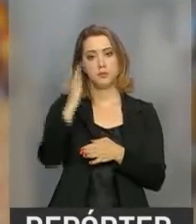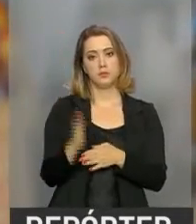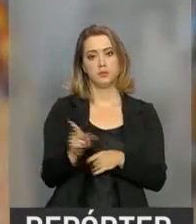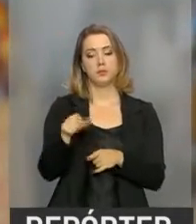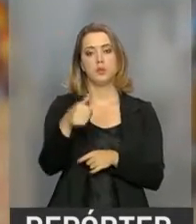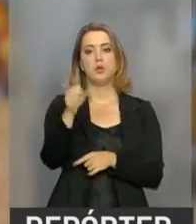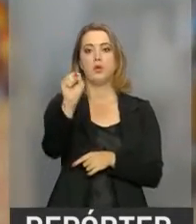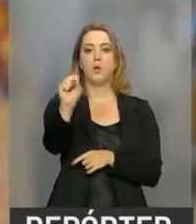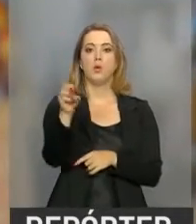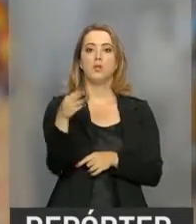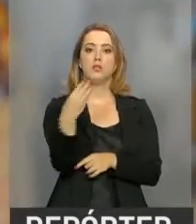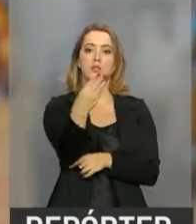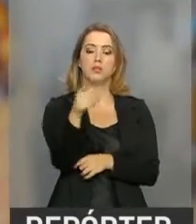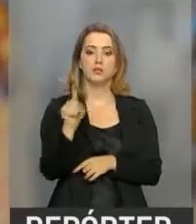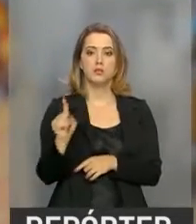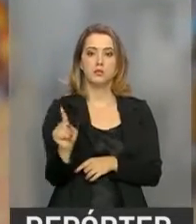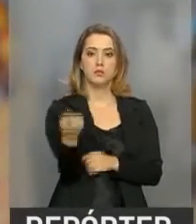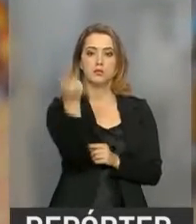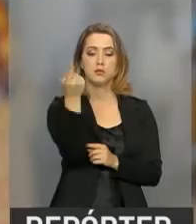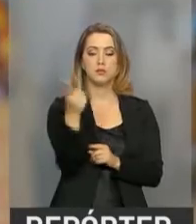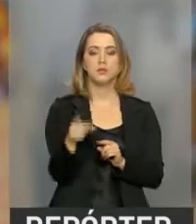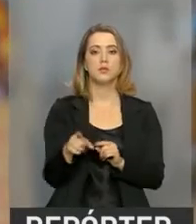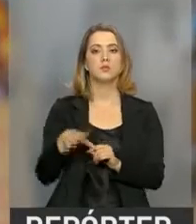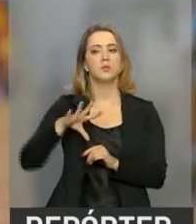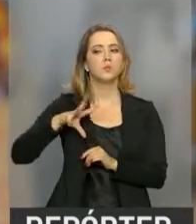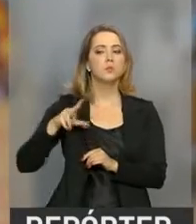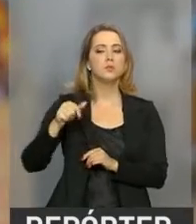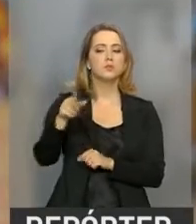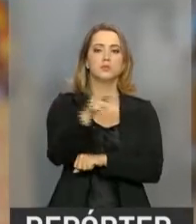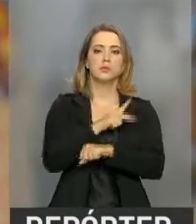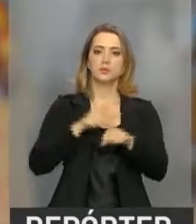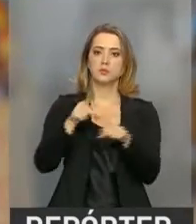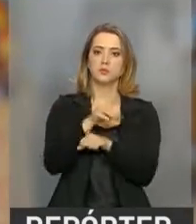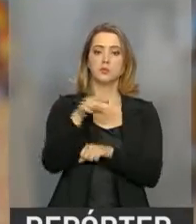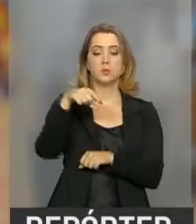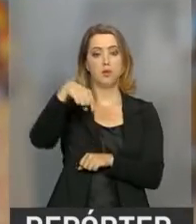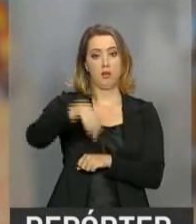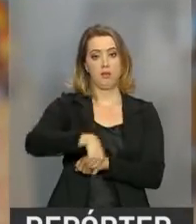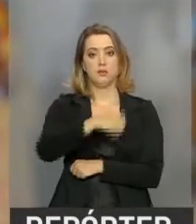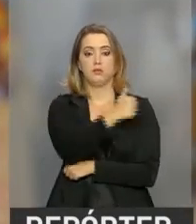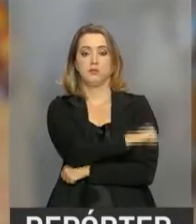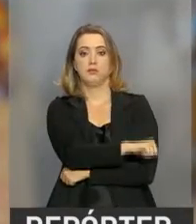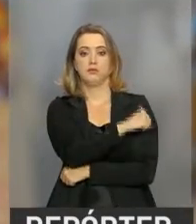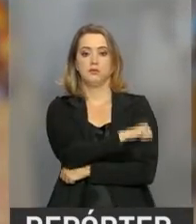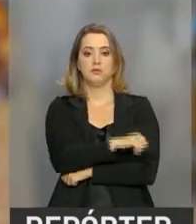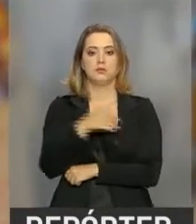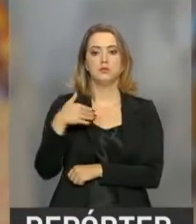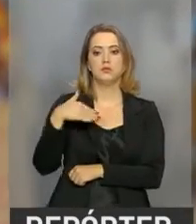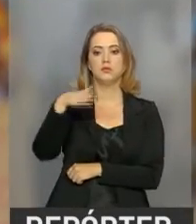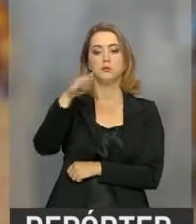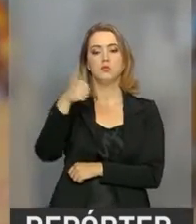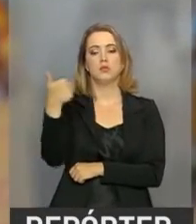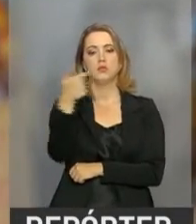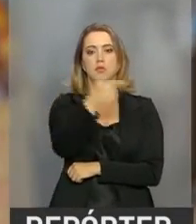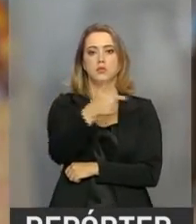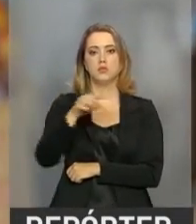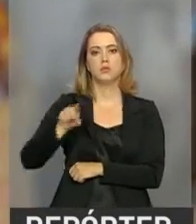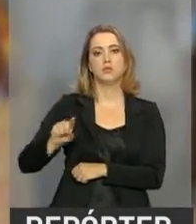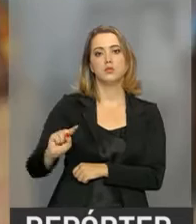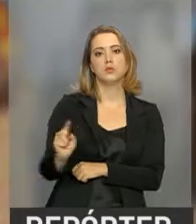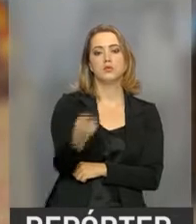83 mil contratados em todo o país só aqui no rio de janeiro mais de 12 mil jovens